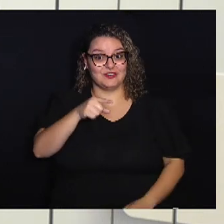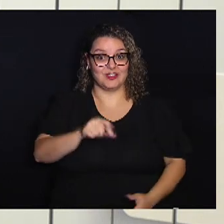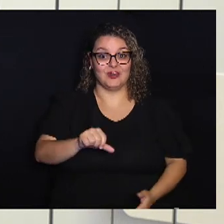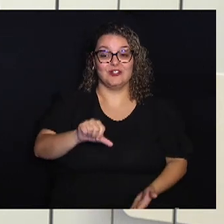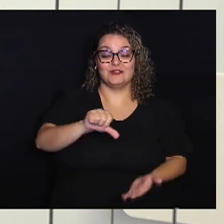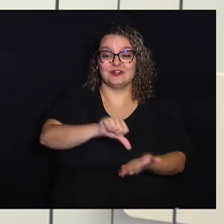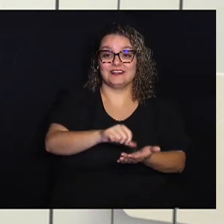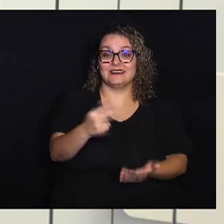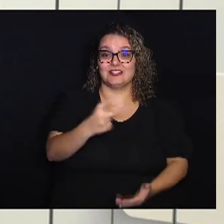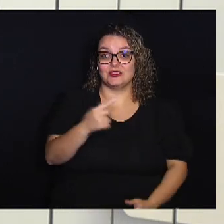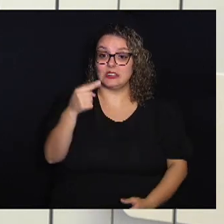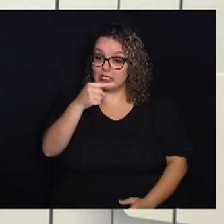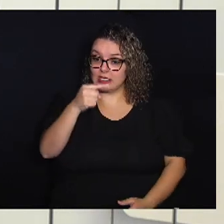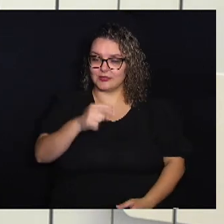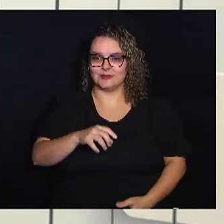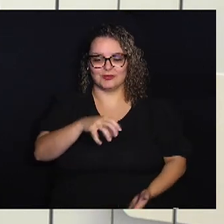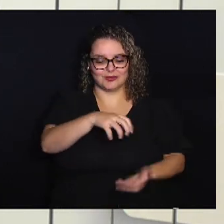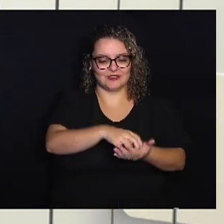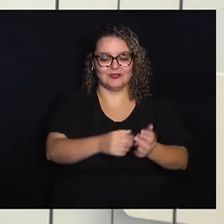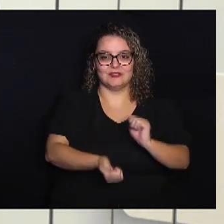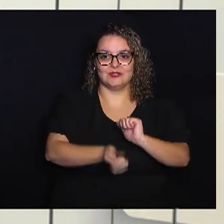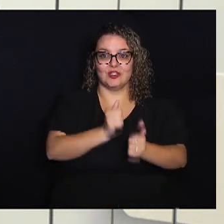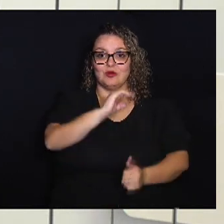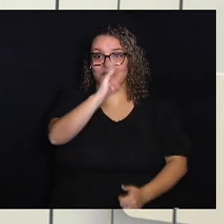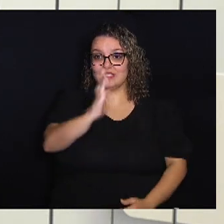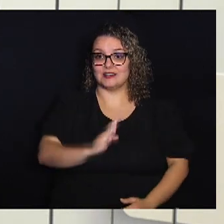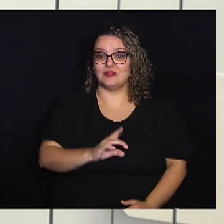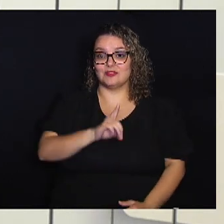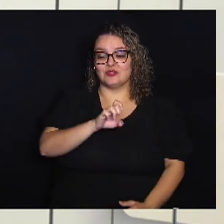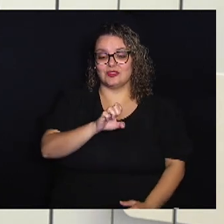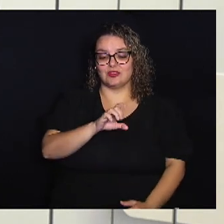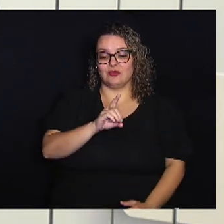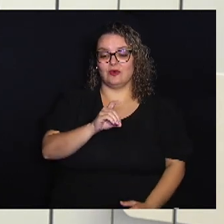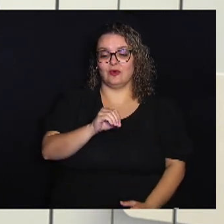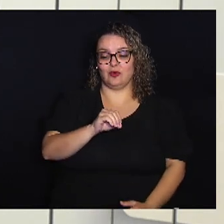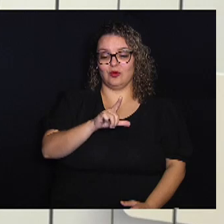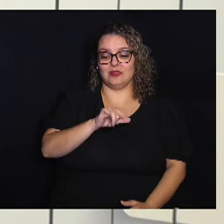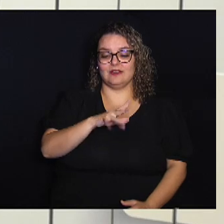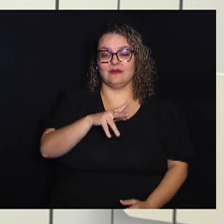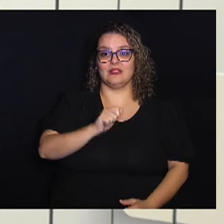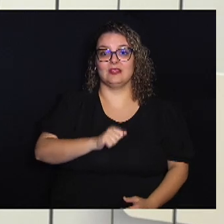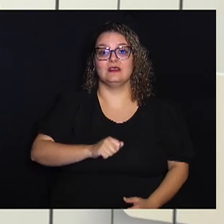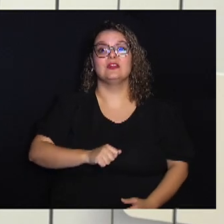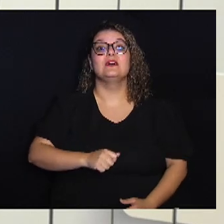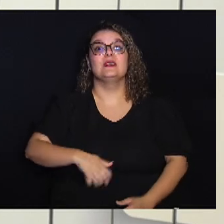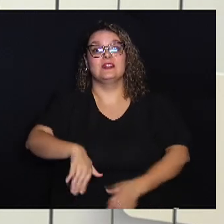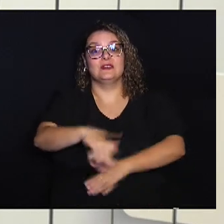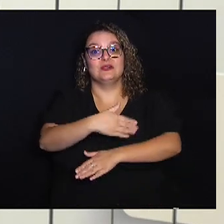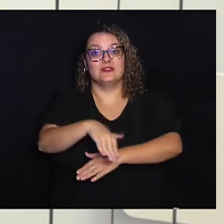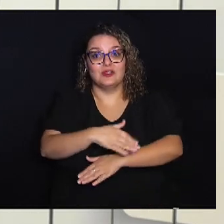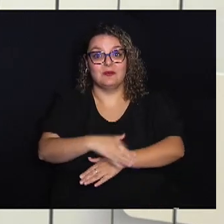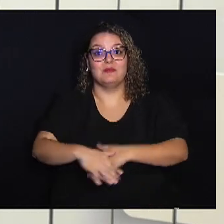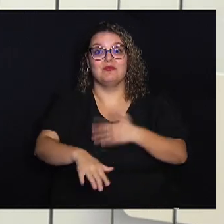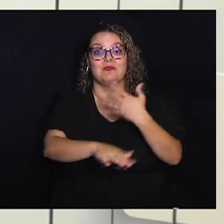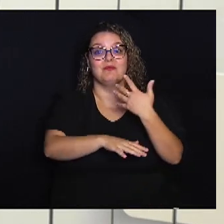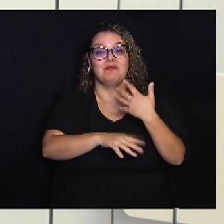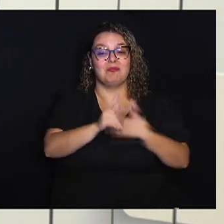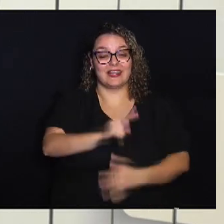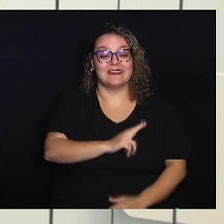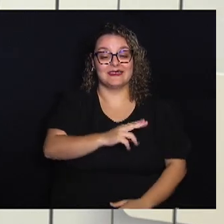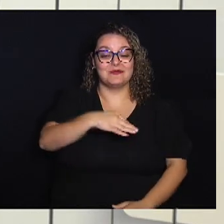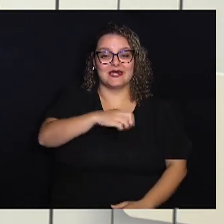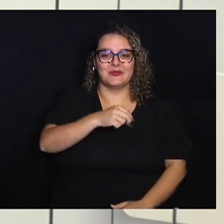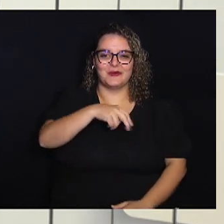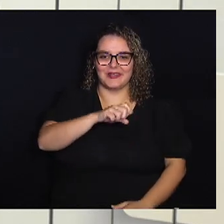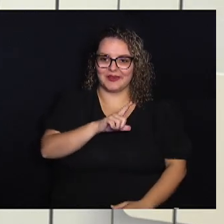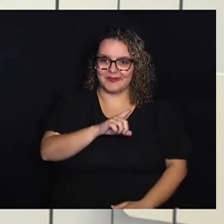unidade 2, lá no Centro Esportivo Brasil de Oliveira, na Vila Padre Manuel da Nóbrega, e vai nos contar mais sobre o trabalho realizado,